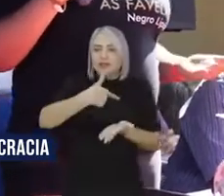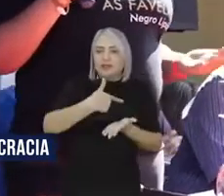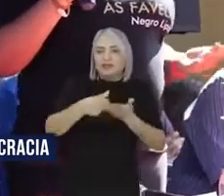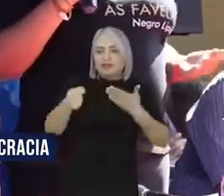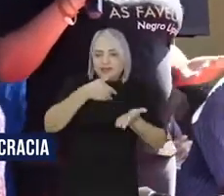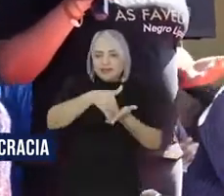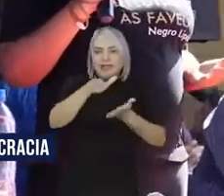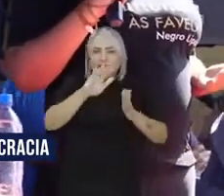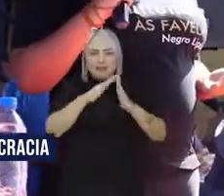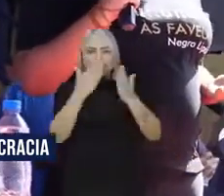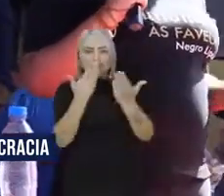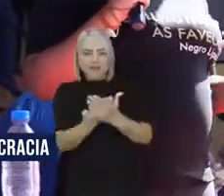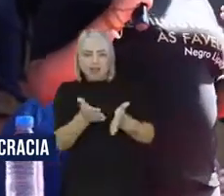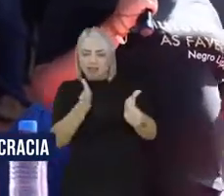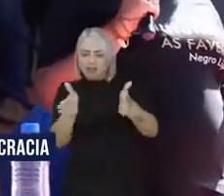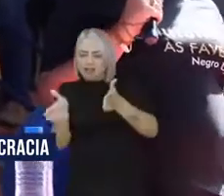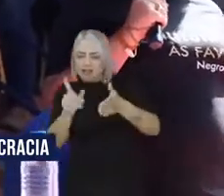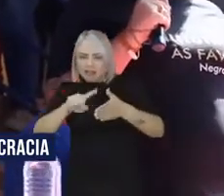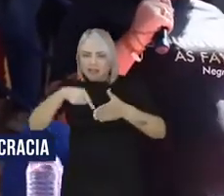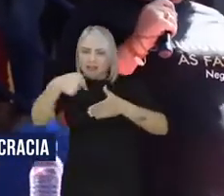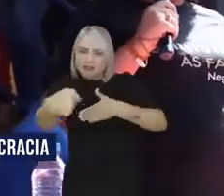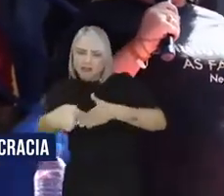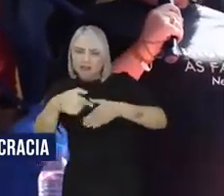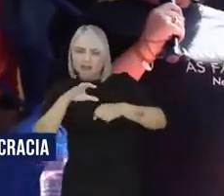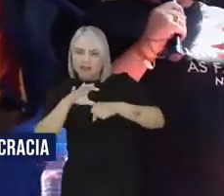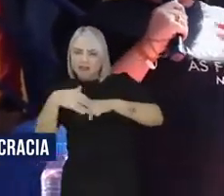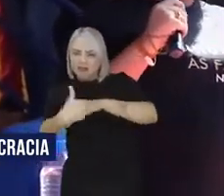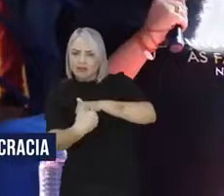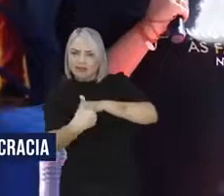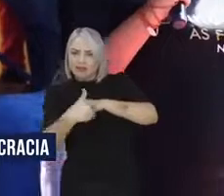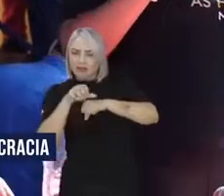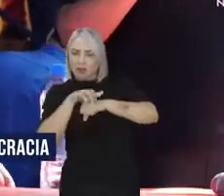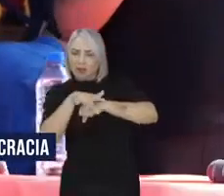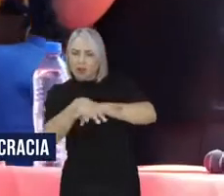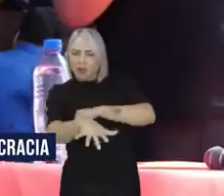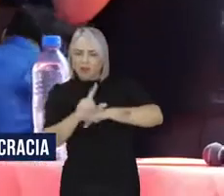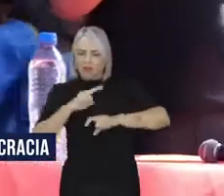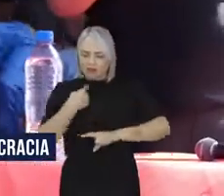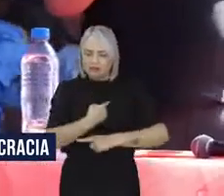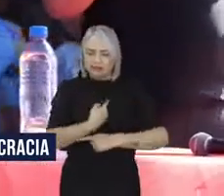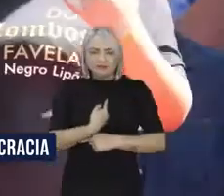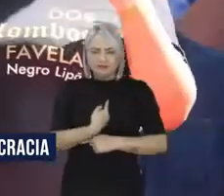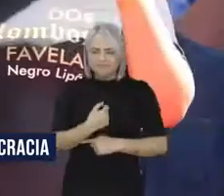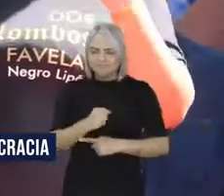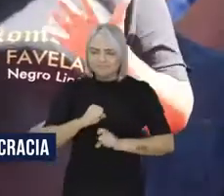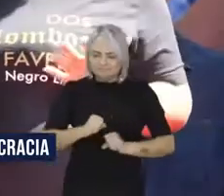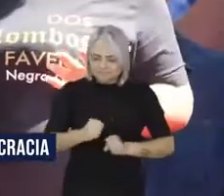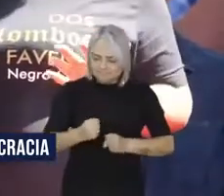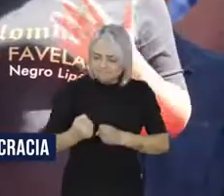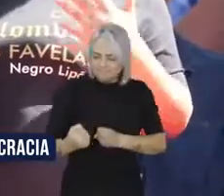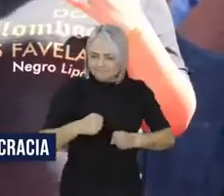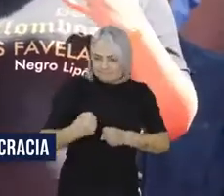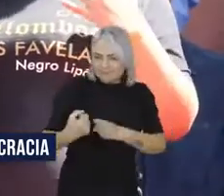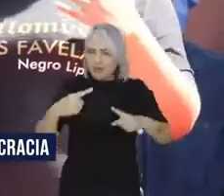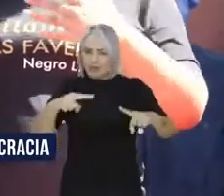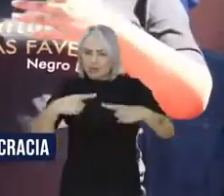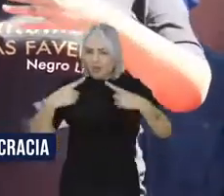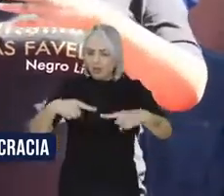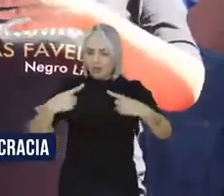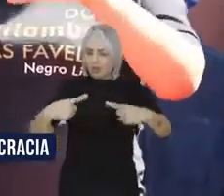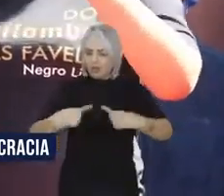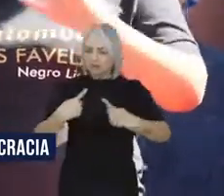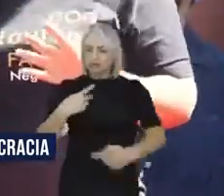período pós-pandêmico, né, a gente está enfrentando diversos desafios todos os dias. Então, eu acho